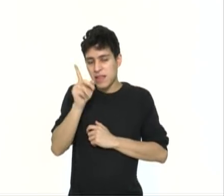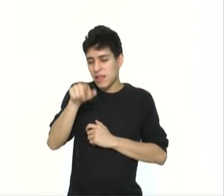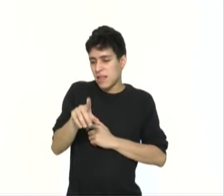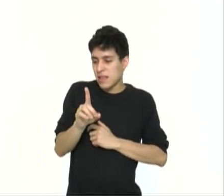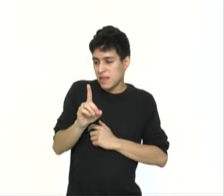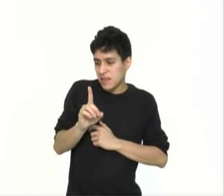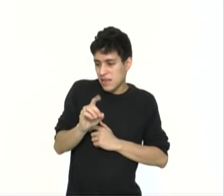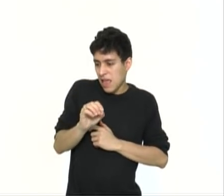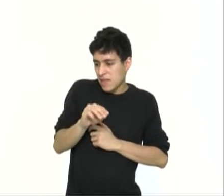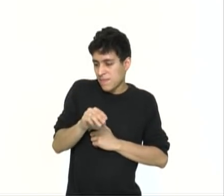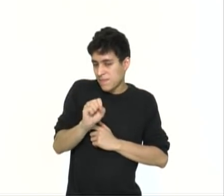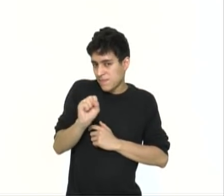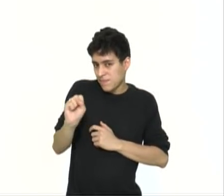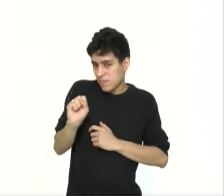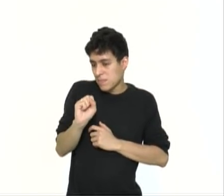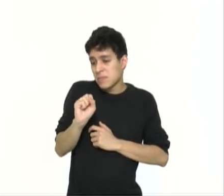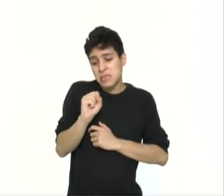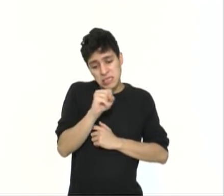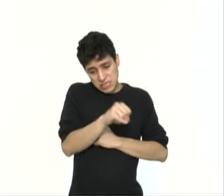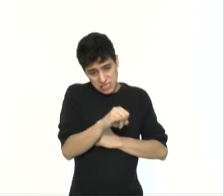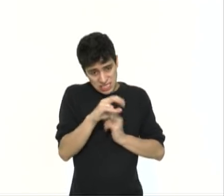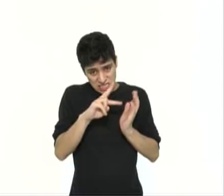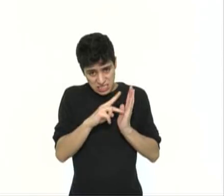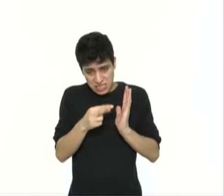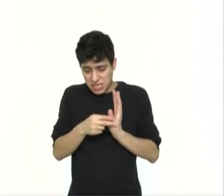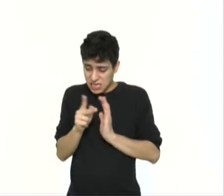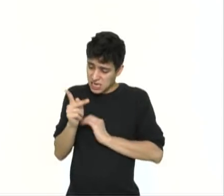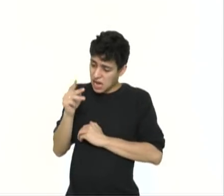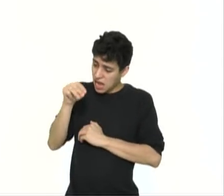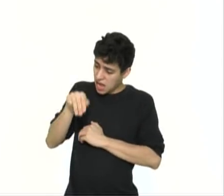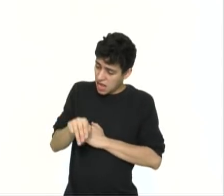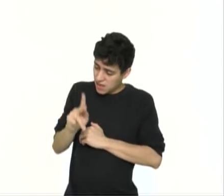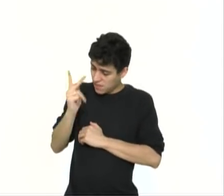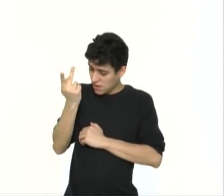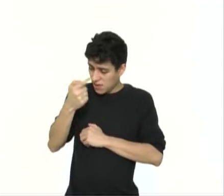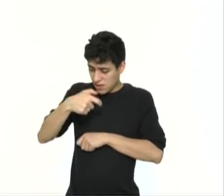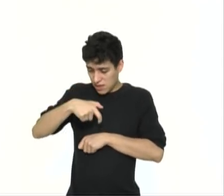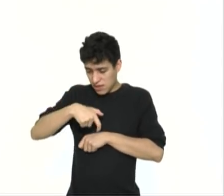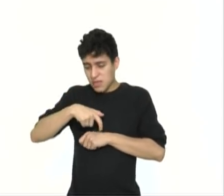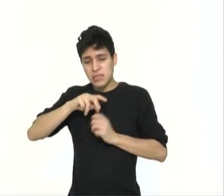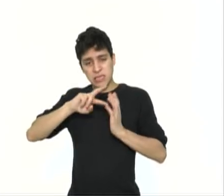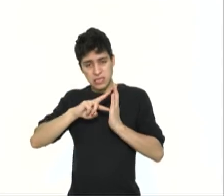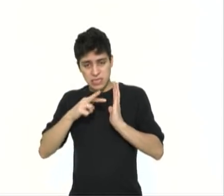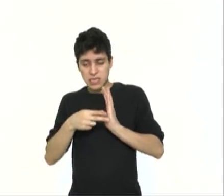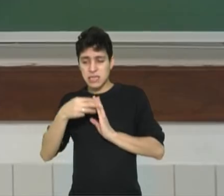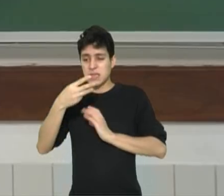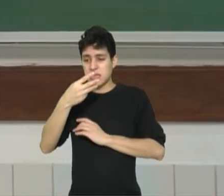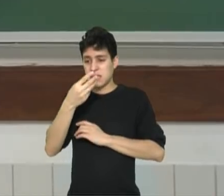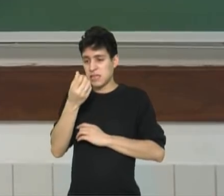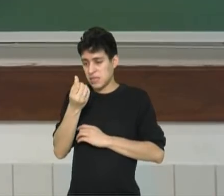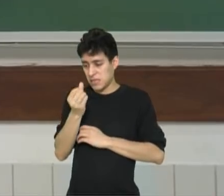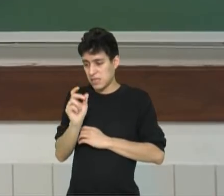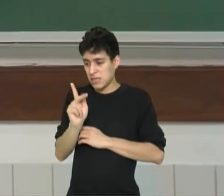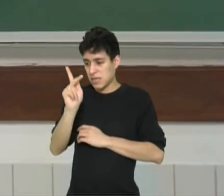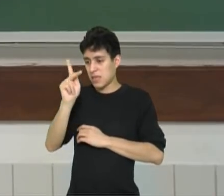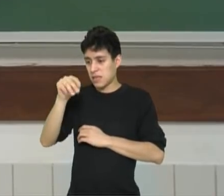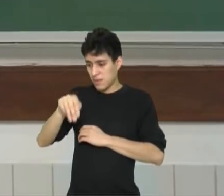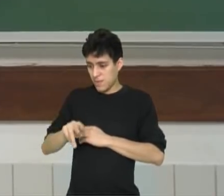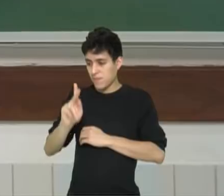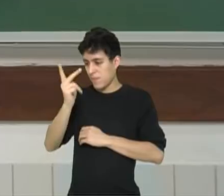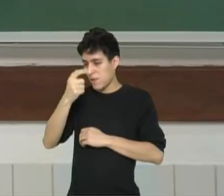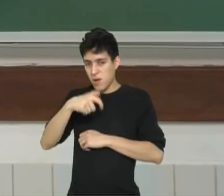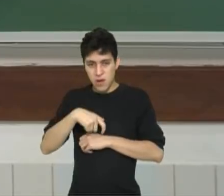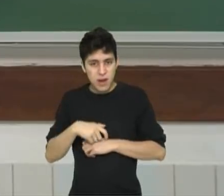10 metros por segundo, que em quilômetro por hora equivale a 36 quilômetros por hora,